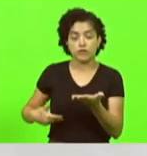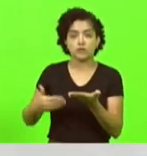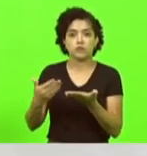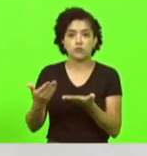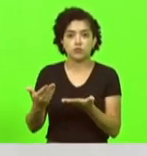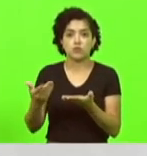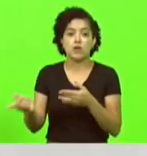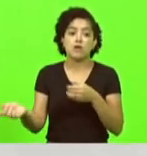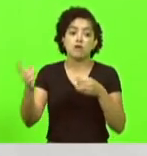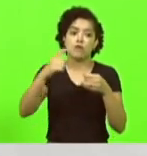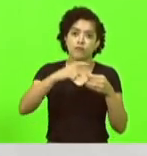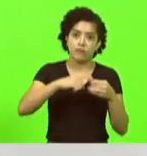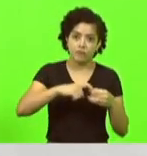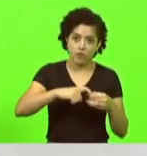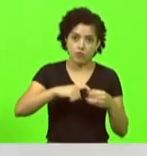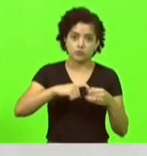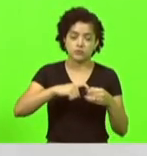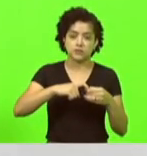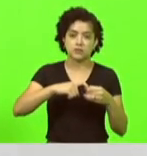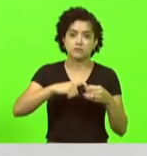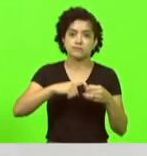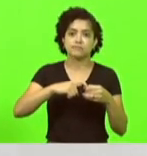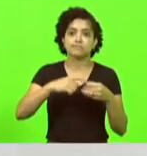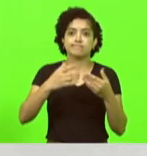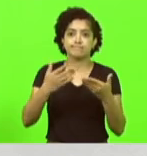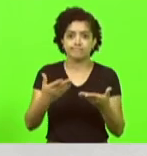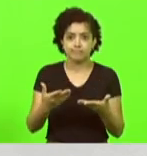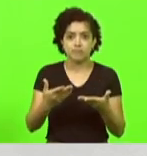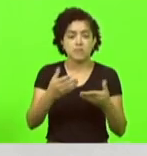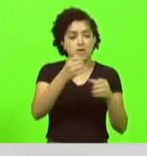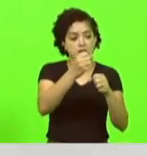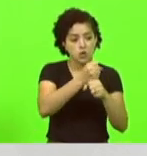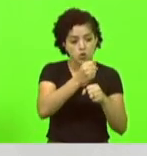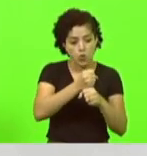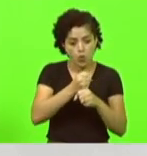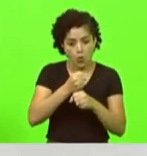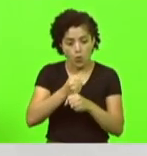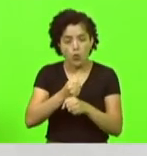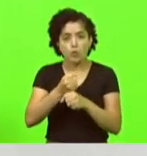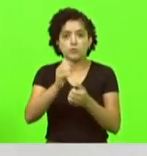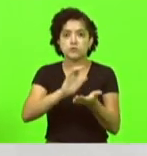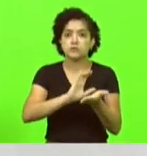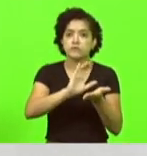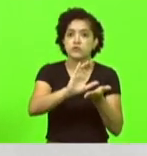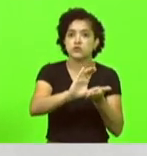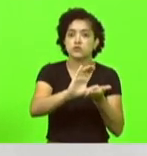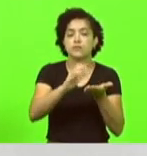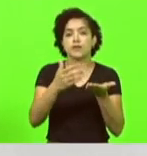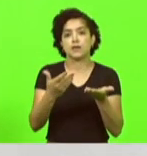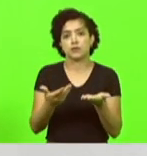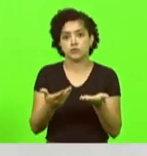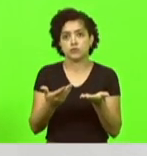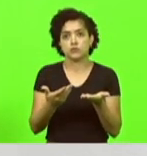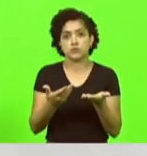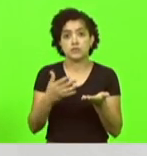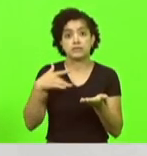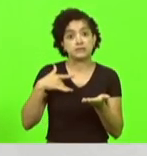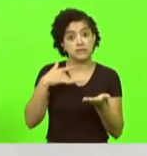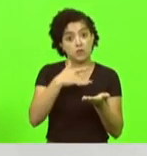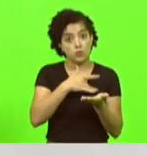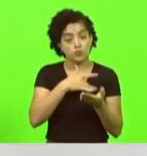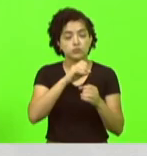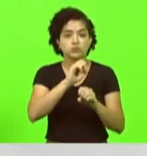voltará para este mesmo Catarinense em obras e investimentos em saúde